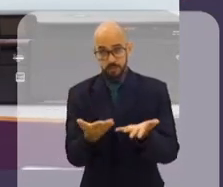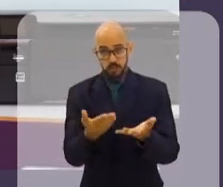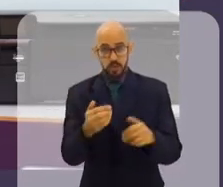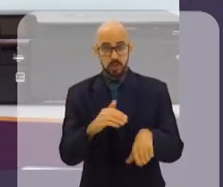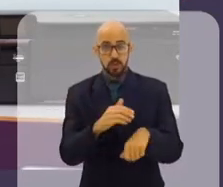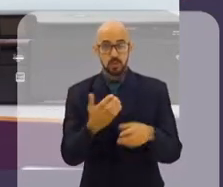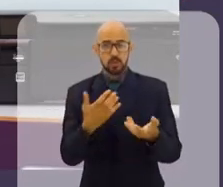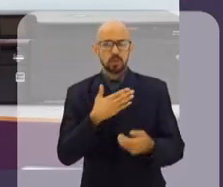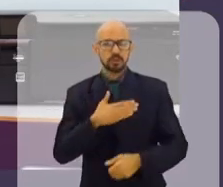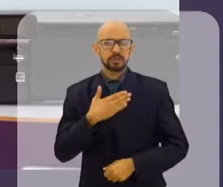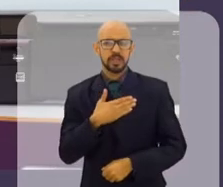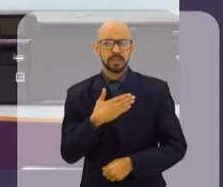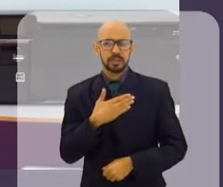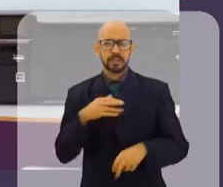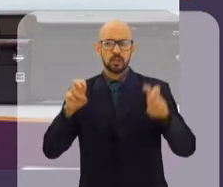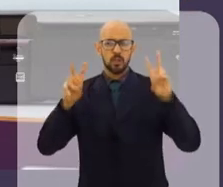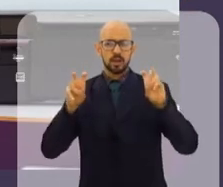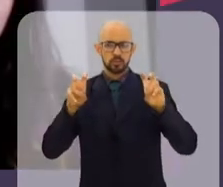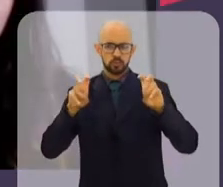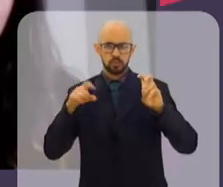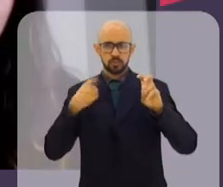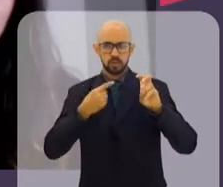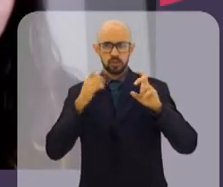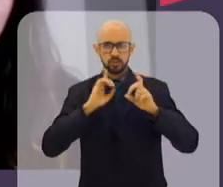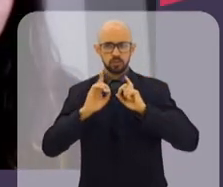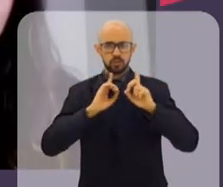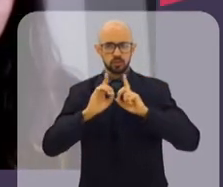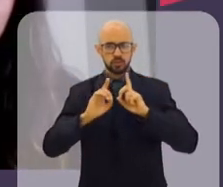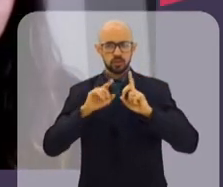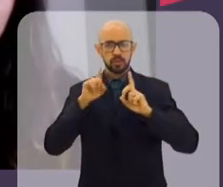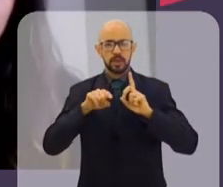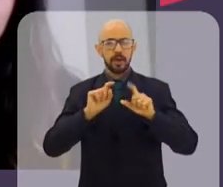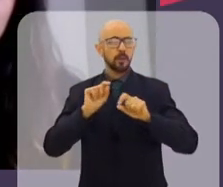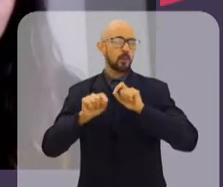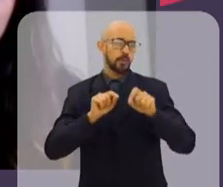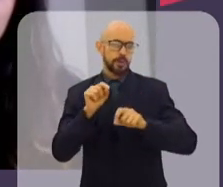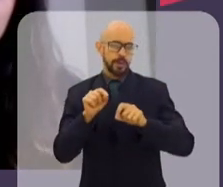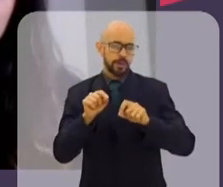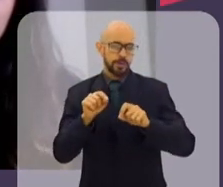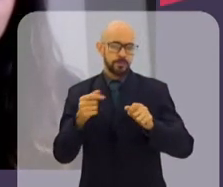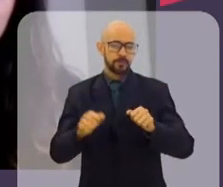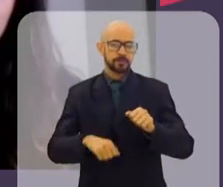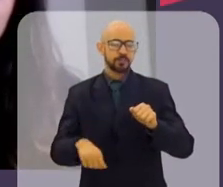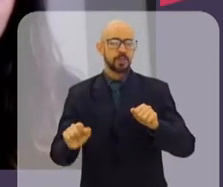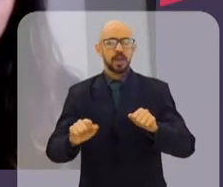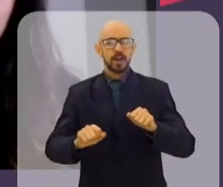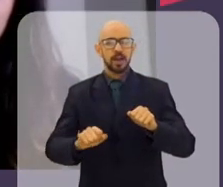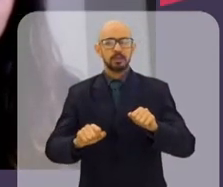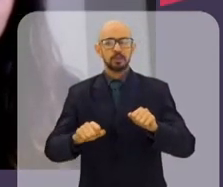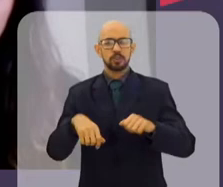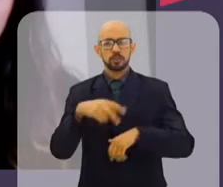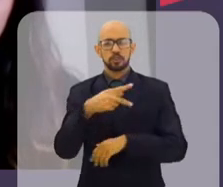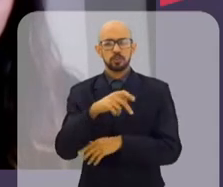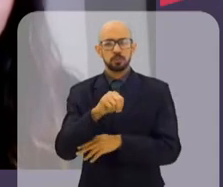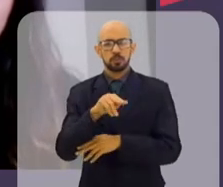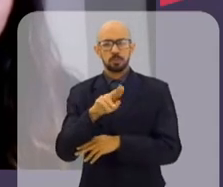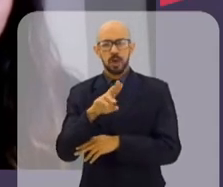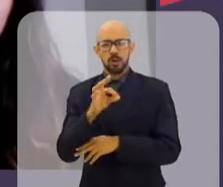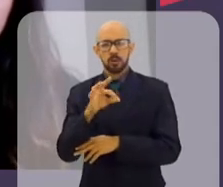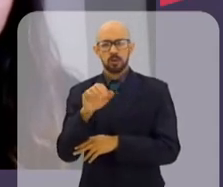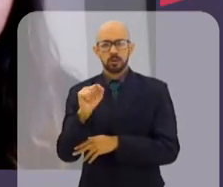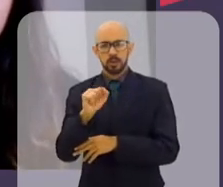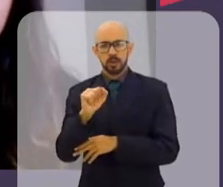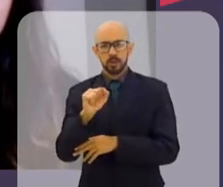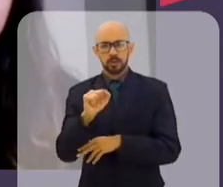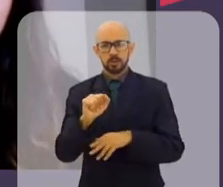Eu queria trazer um assunto aqui para a gente discutir, que são as chamadas as pautas identitárias, né? Que